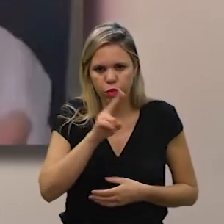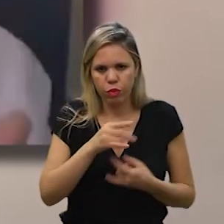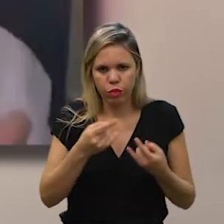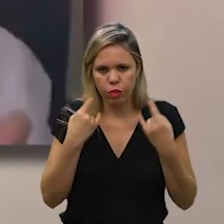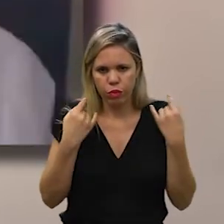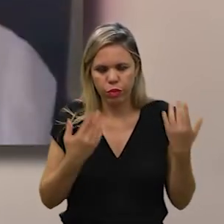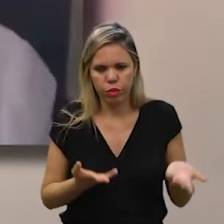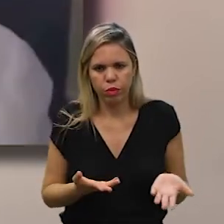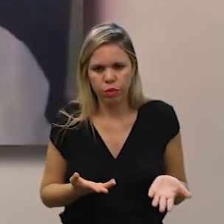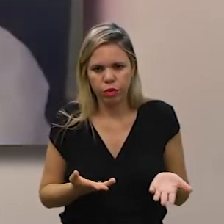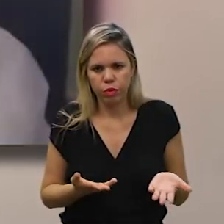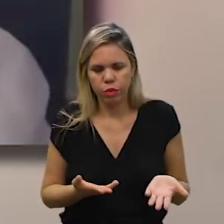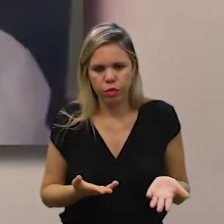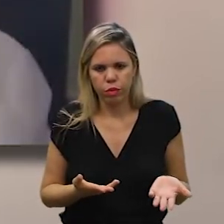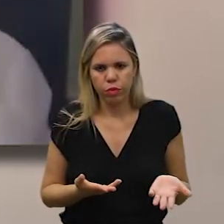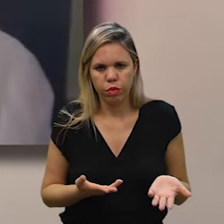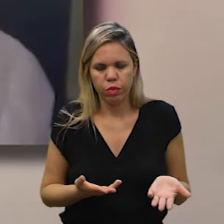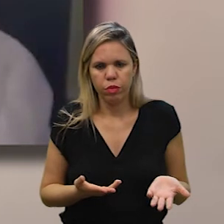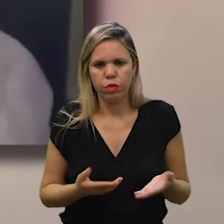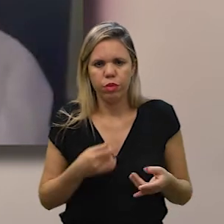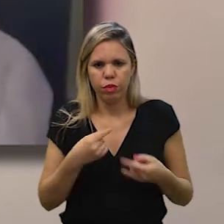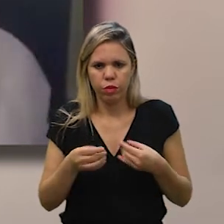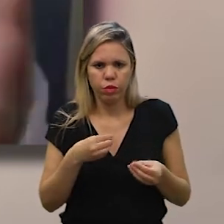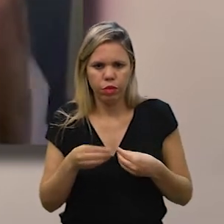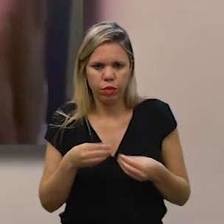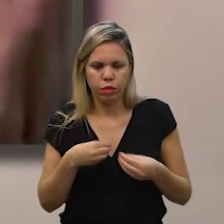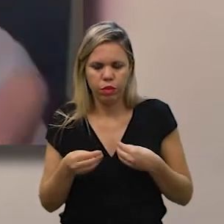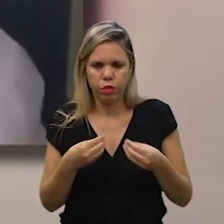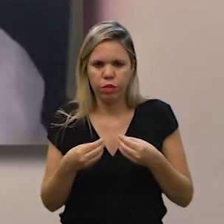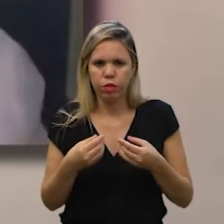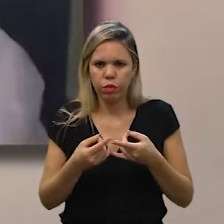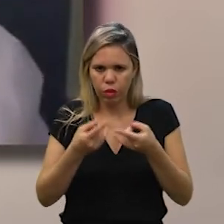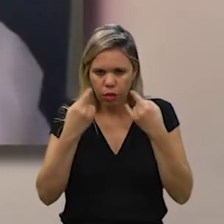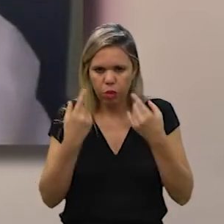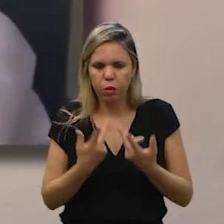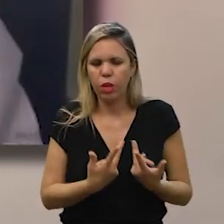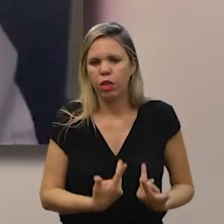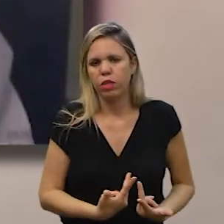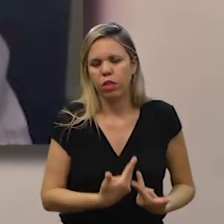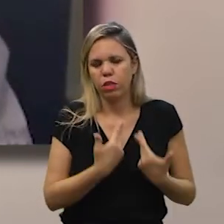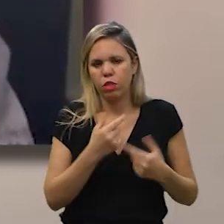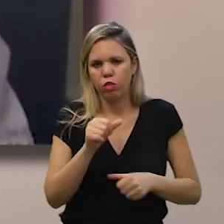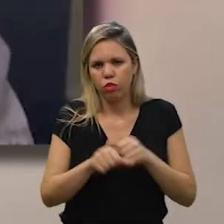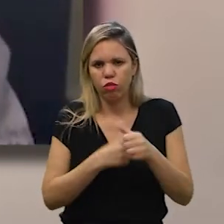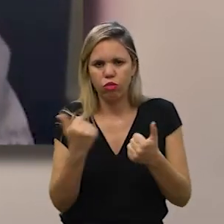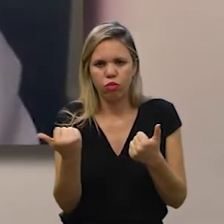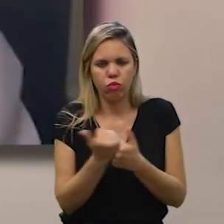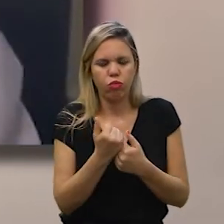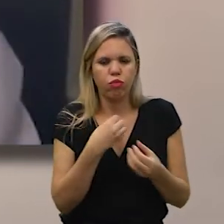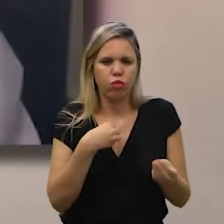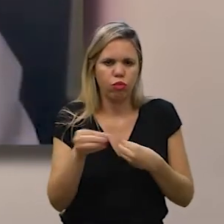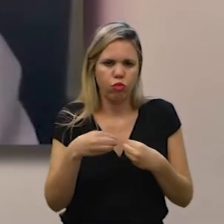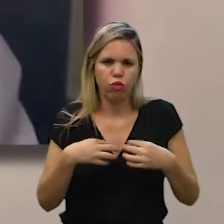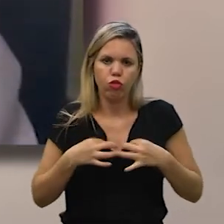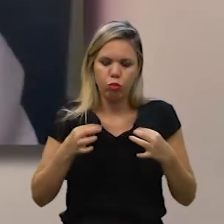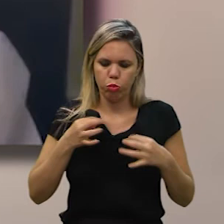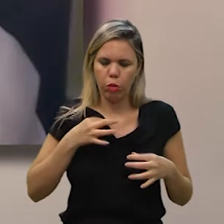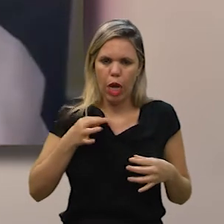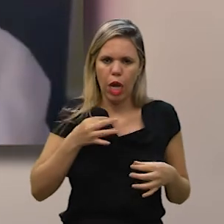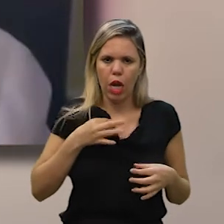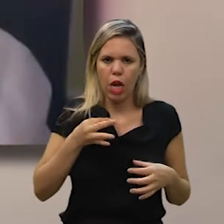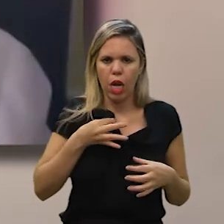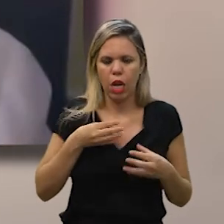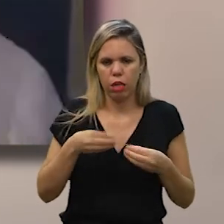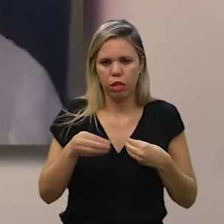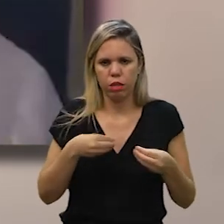a máscara desse tecido, não tecido, que é a máscara cirúrgica, ela troca por uma máscara de pano. Porque